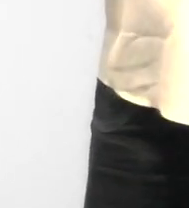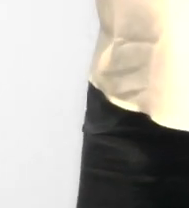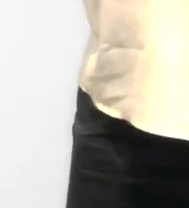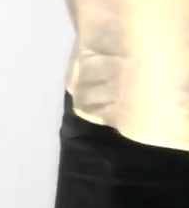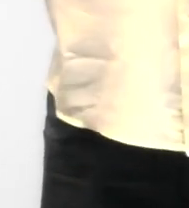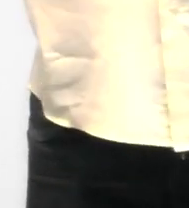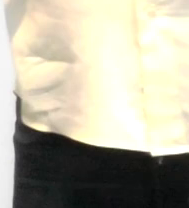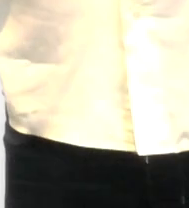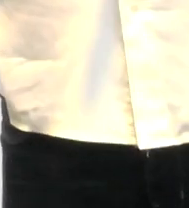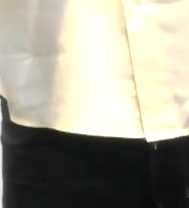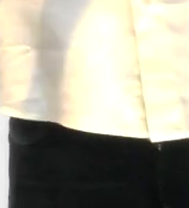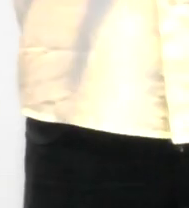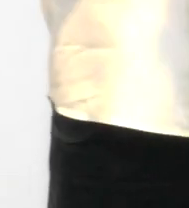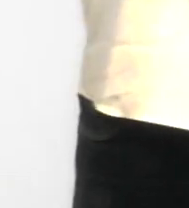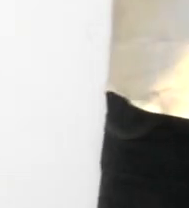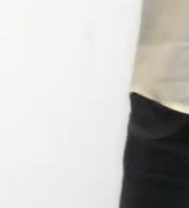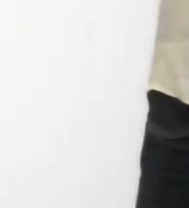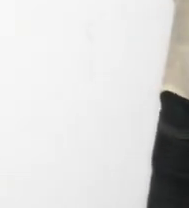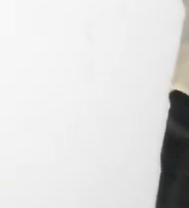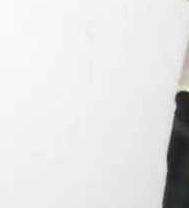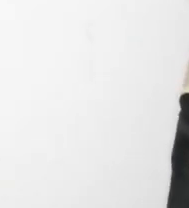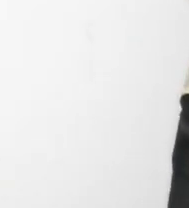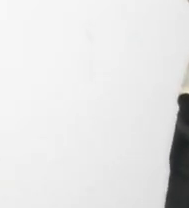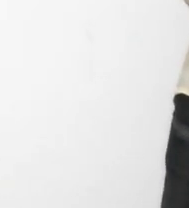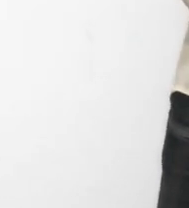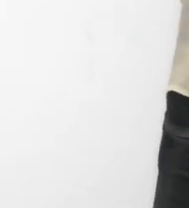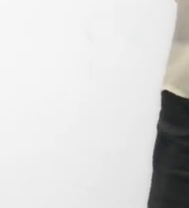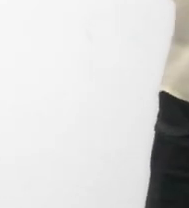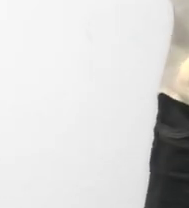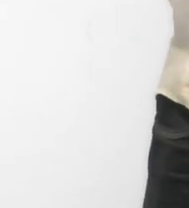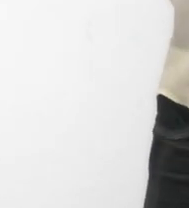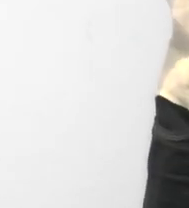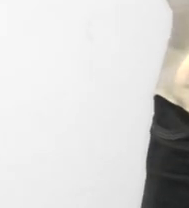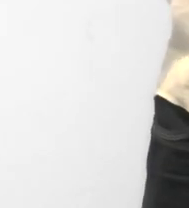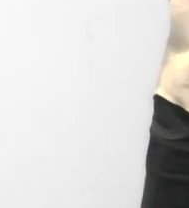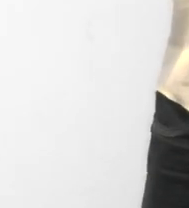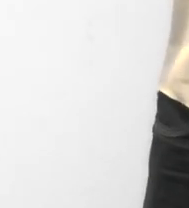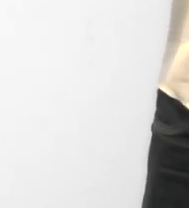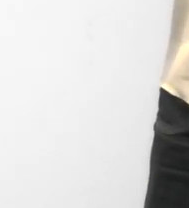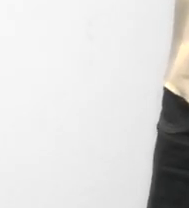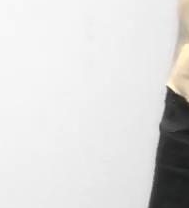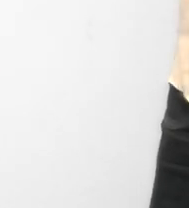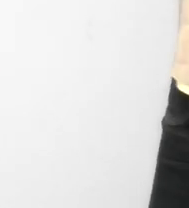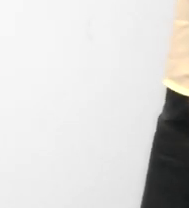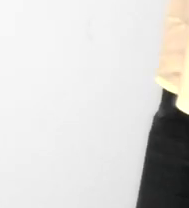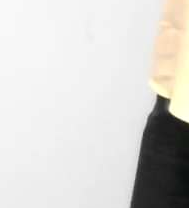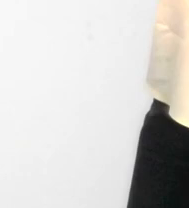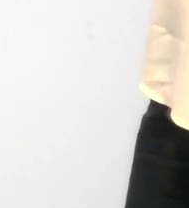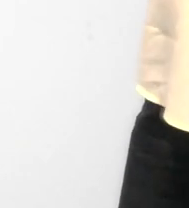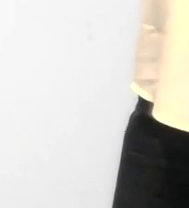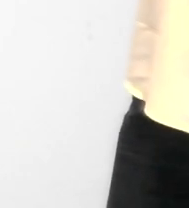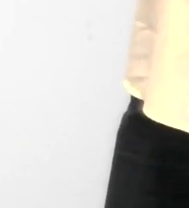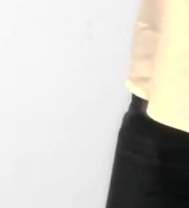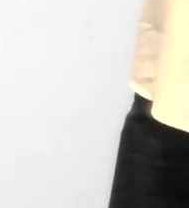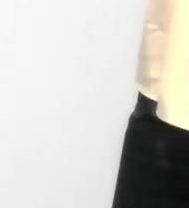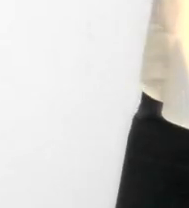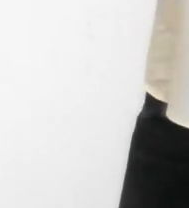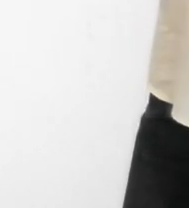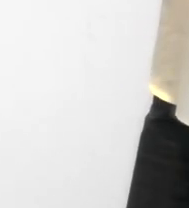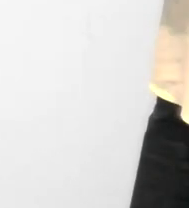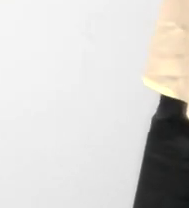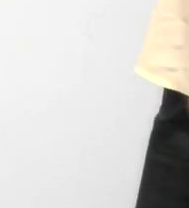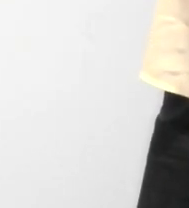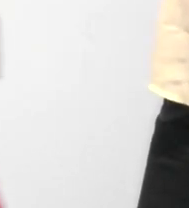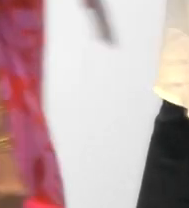algumas clínicas Sim estão superfaturando e coibindo os pais para assinarem terapia que eles não assinam só que não são todos então Puna